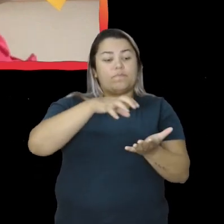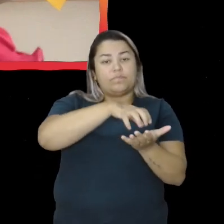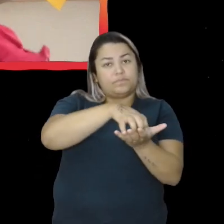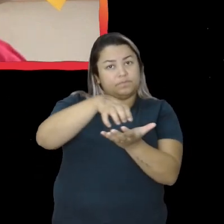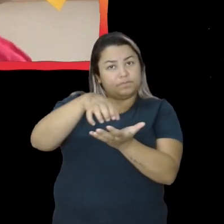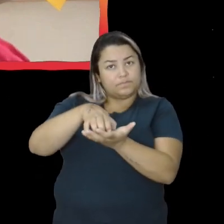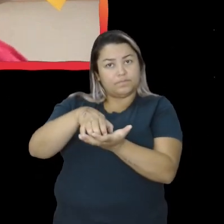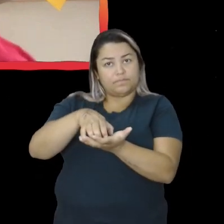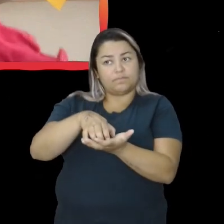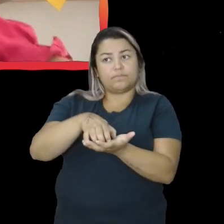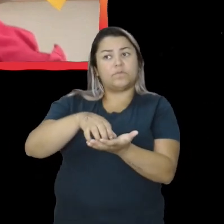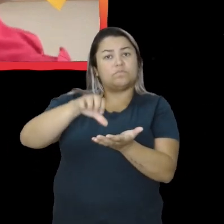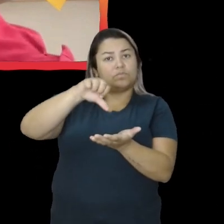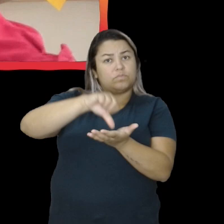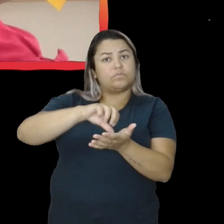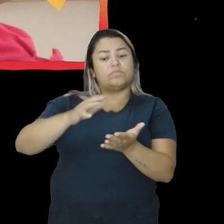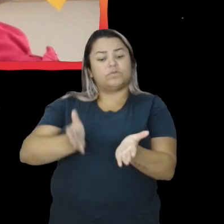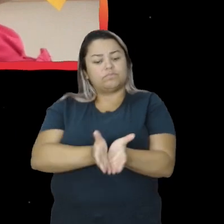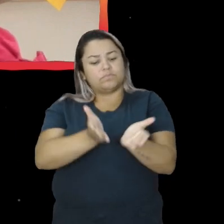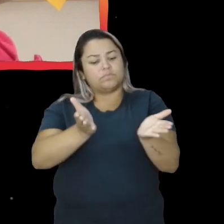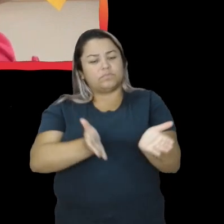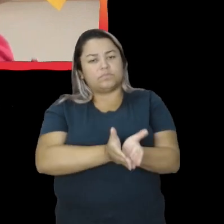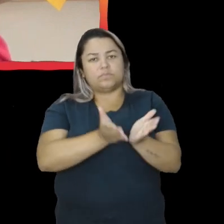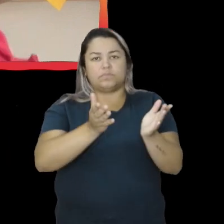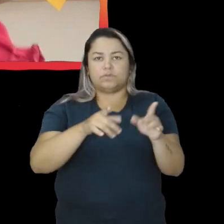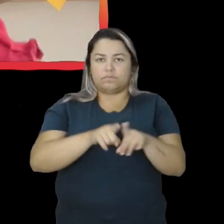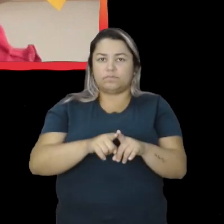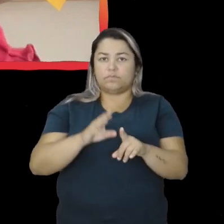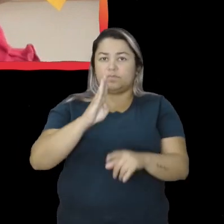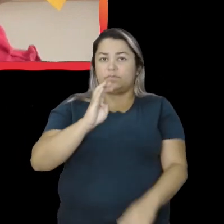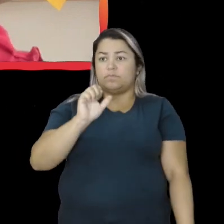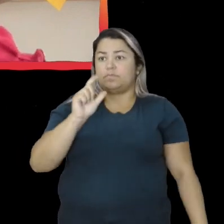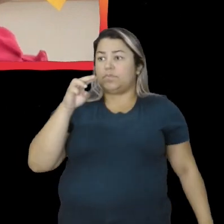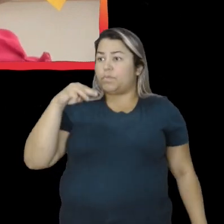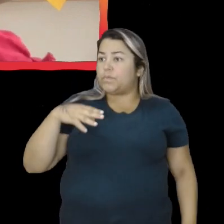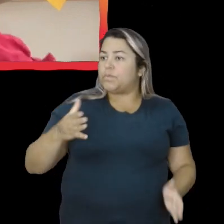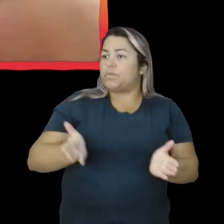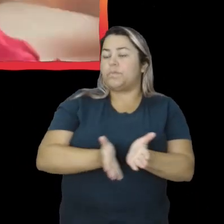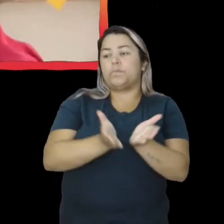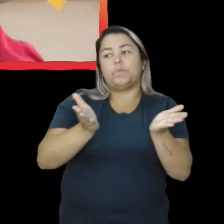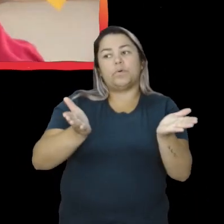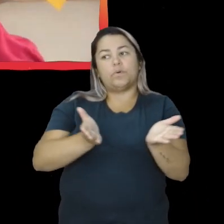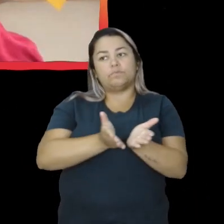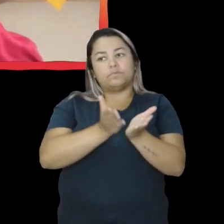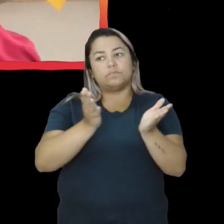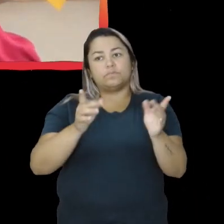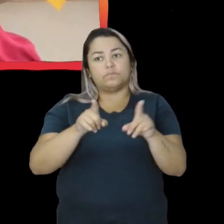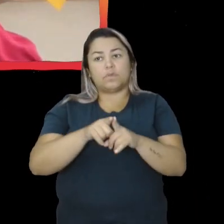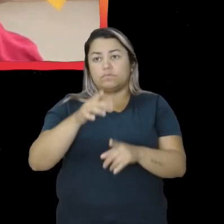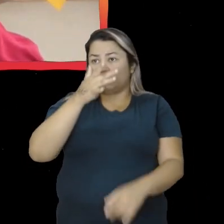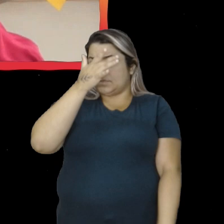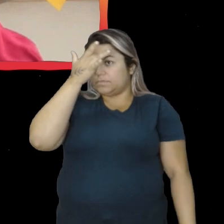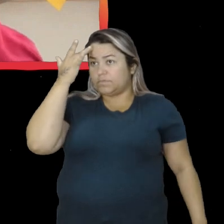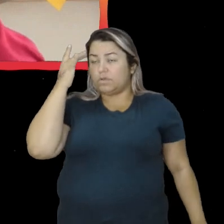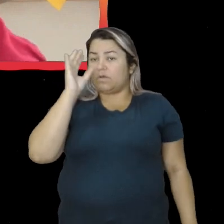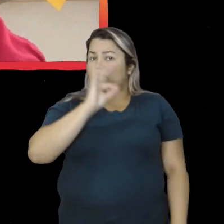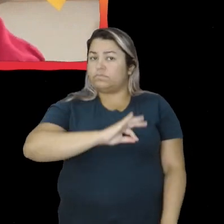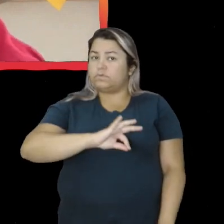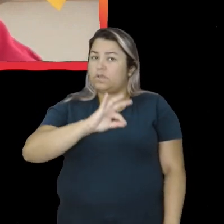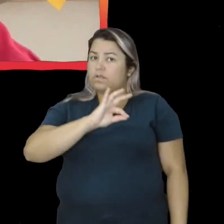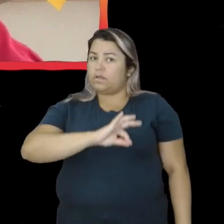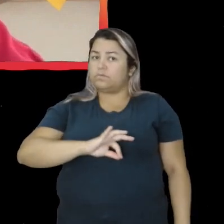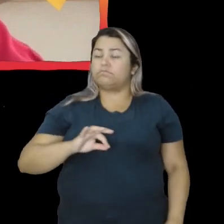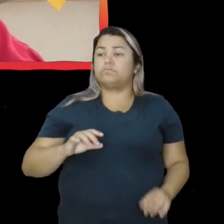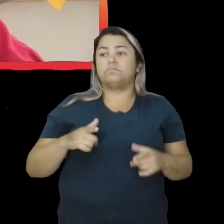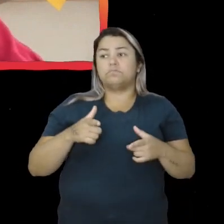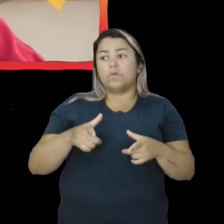um território de muita pobreza, né? Belém é uma cidade extremamente pobre, onde a maior parte das pessoas vive com salário mínimo, onde a